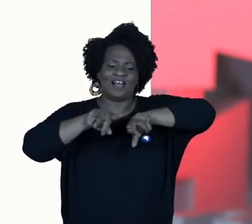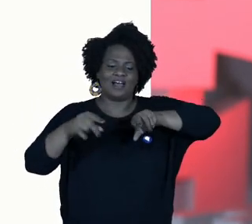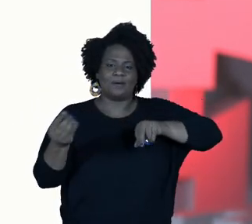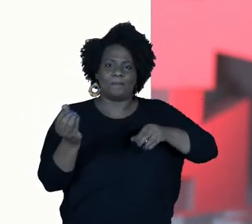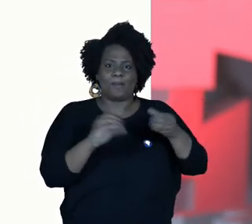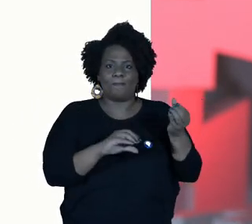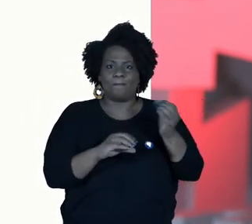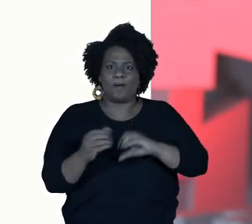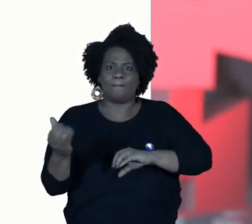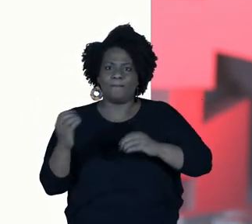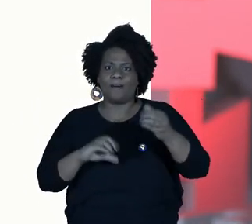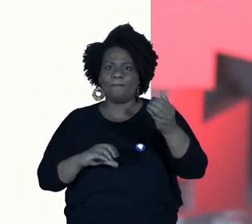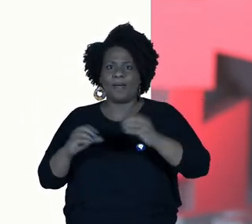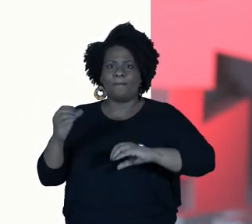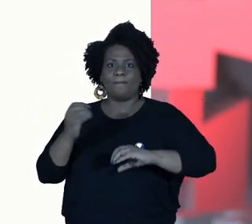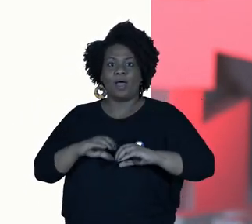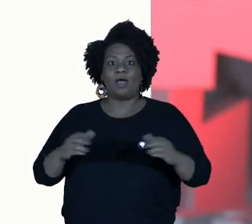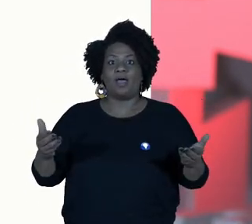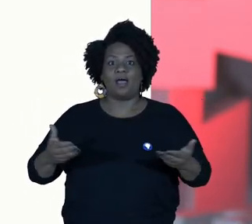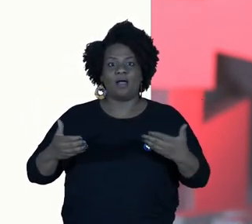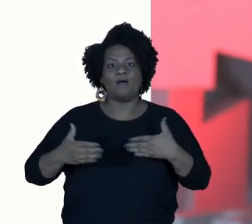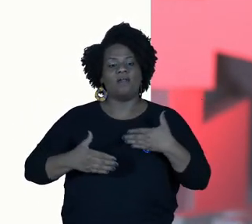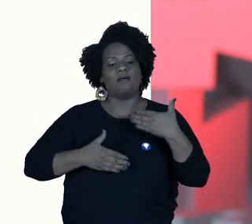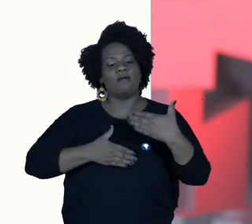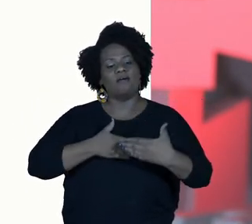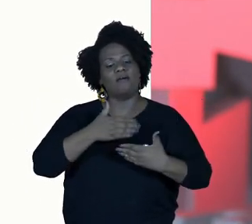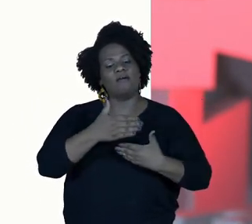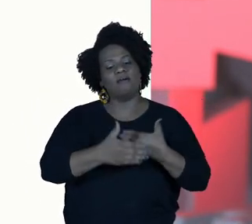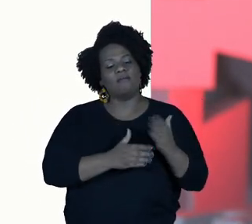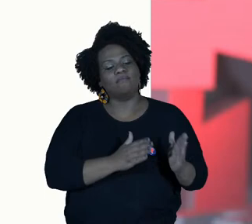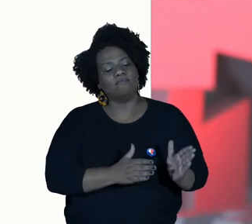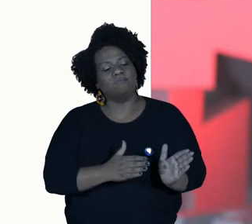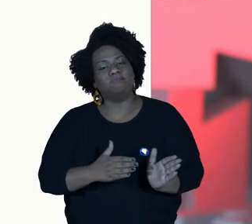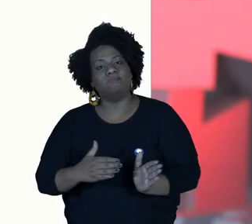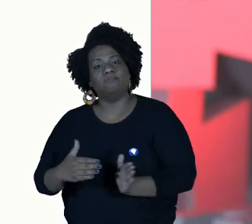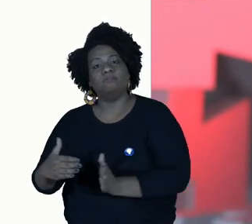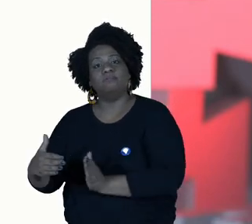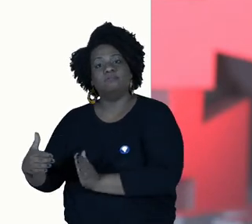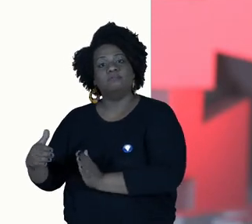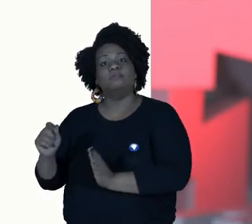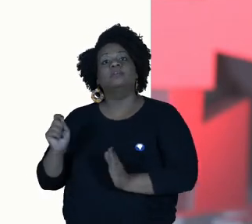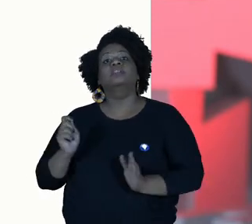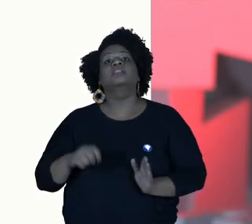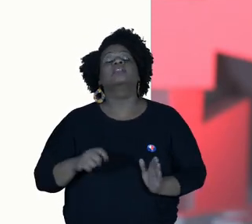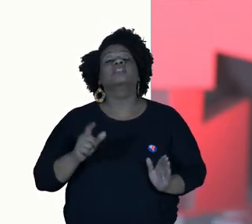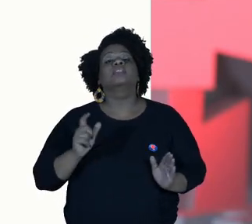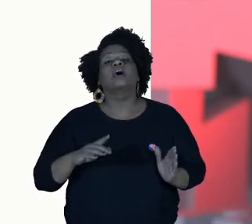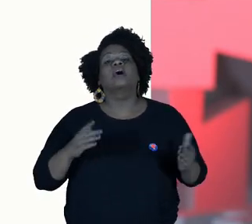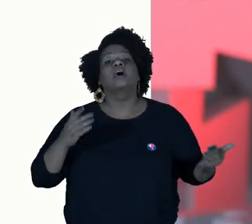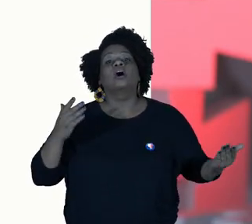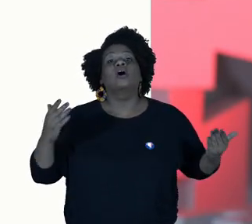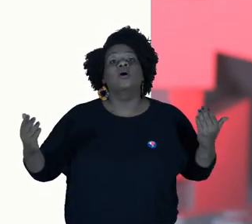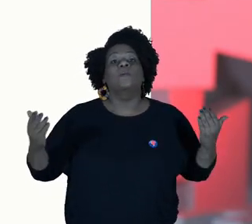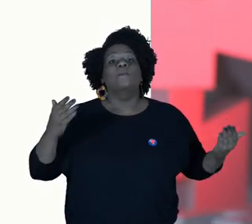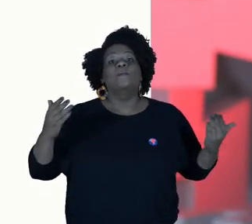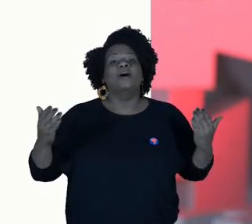reconfigurando a partir dessas passagens, a gente faz essa analogia com o